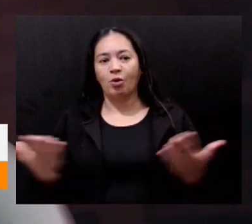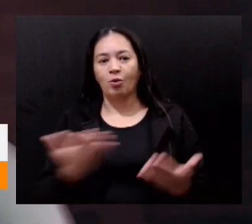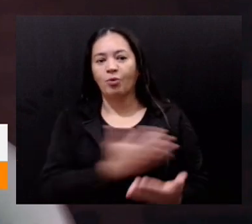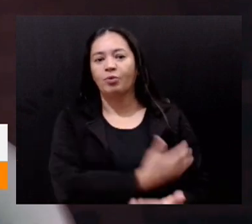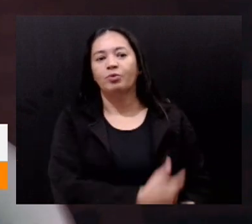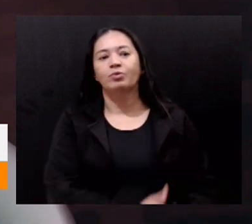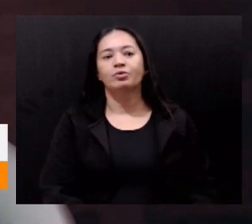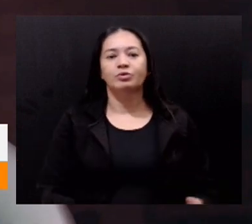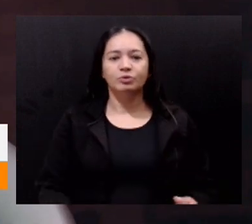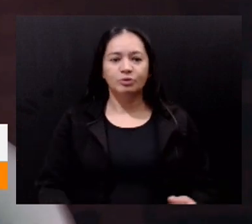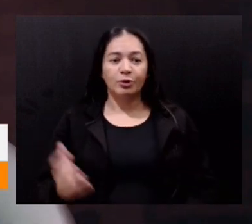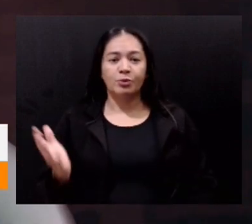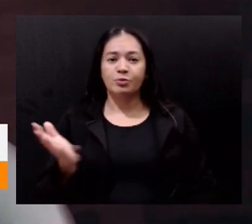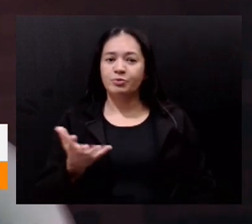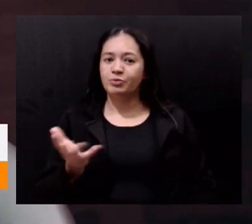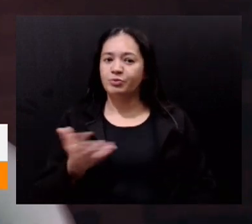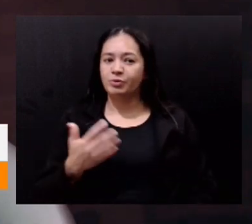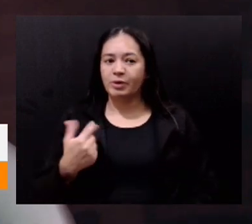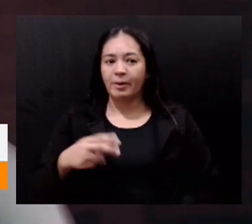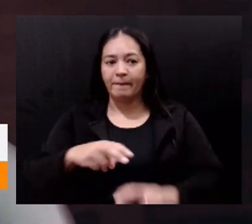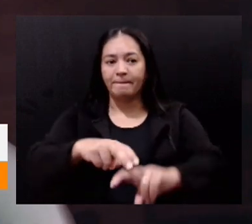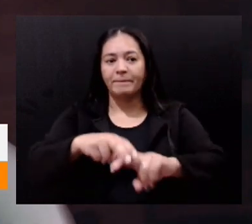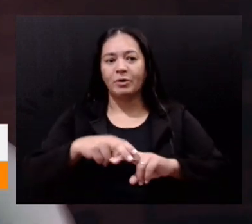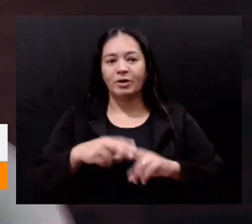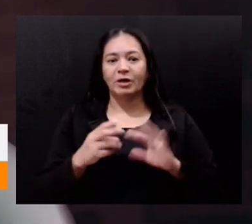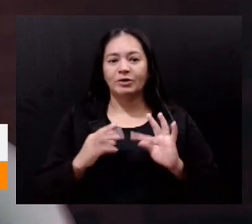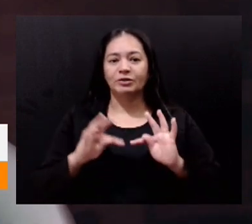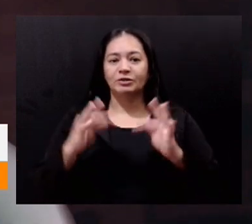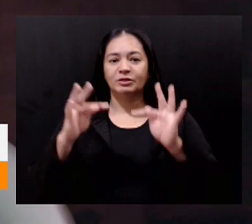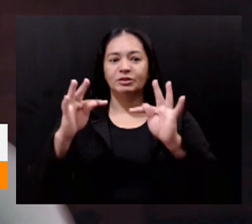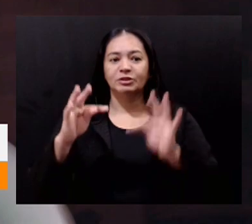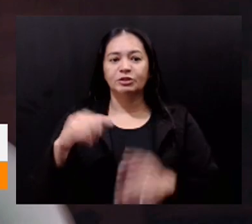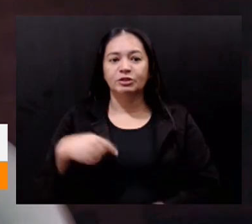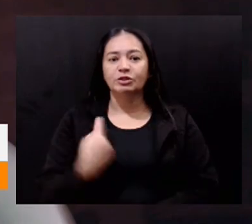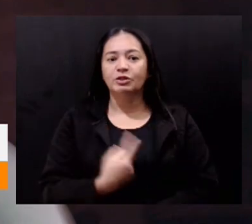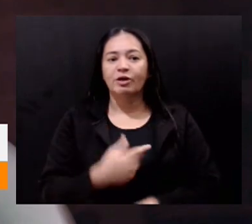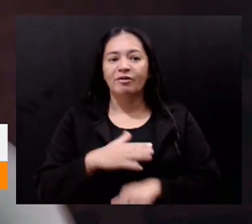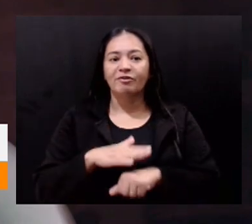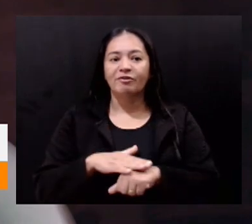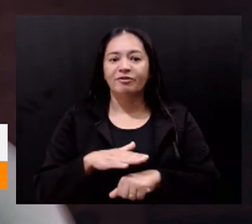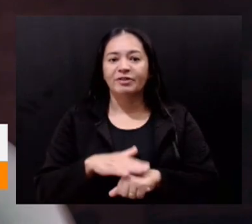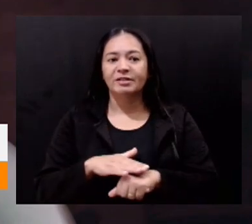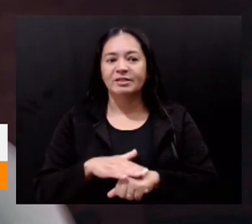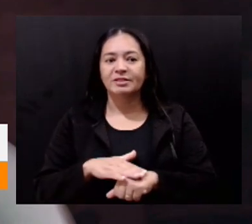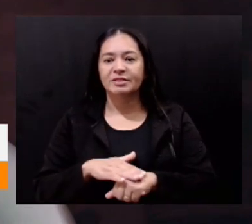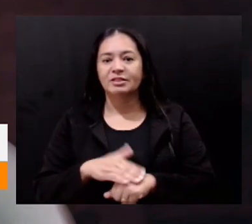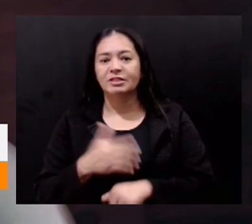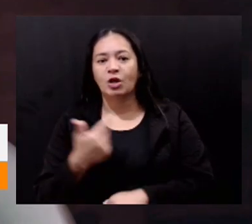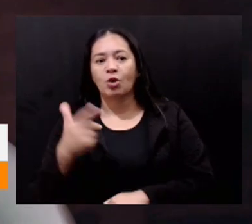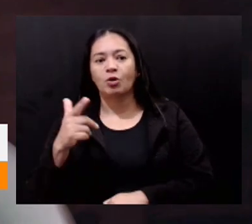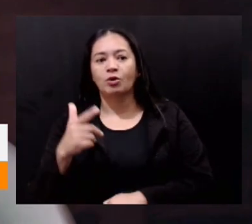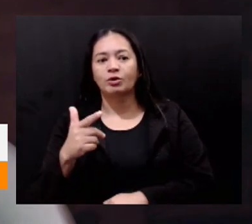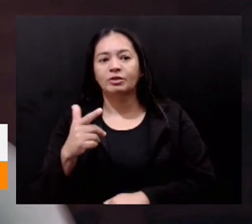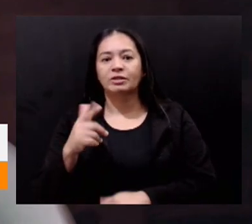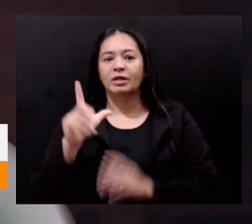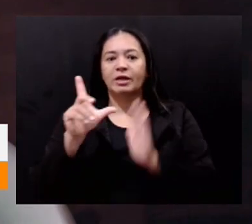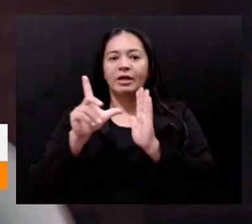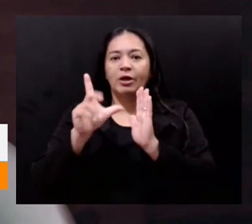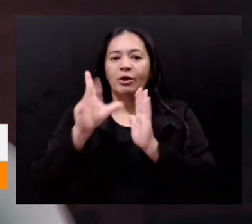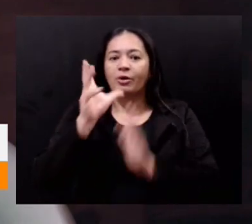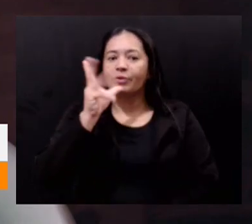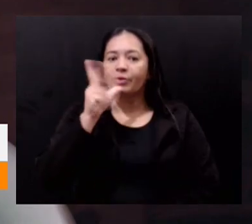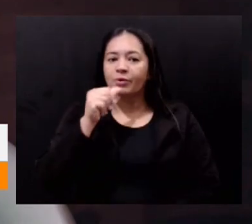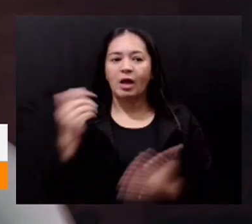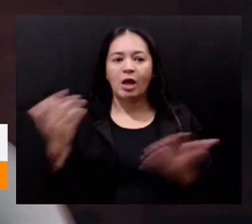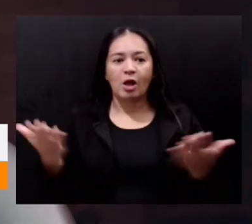com a tecnologia, a gente está fazendo coisas que antes levariam mais tempo, a gente está conseguindo fazer com menos tempo e com